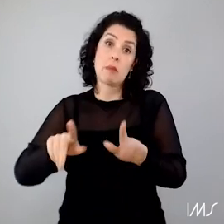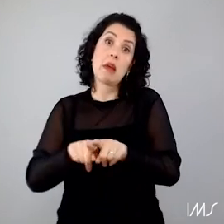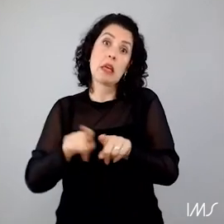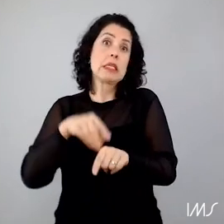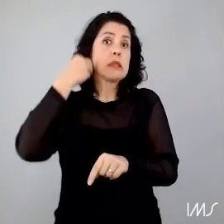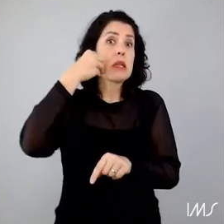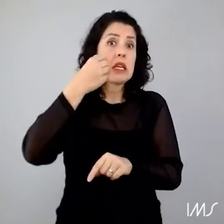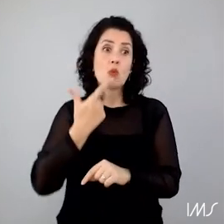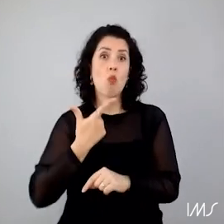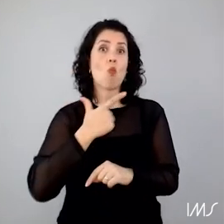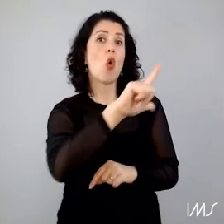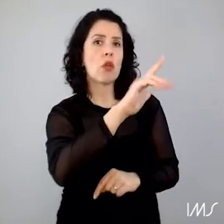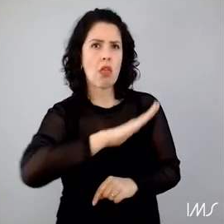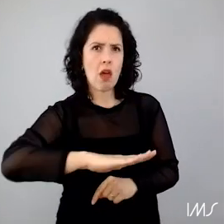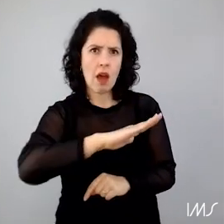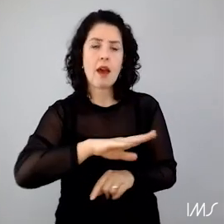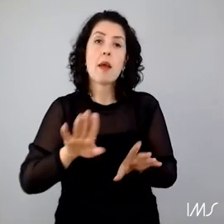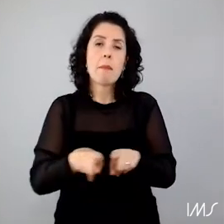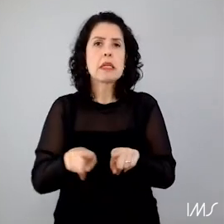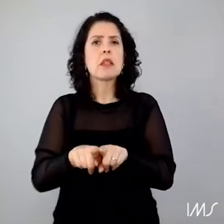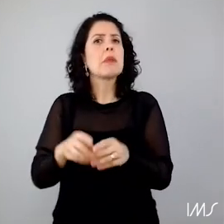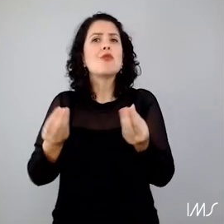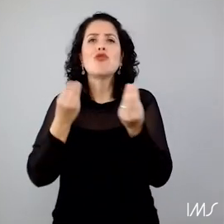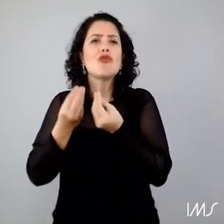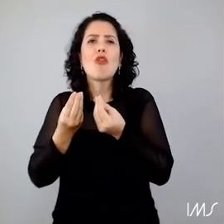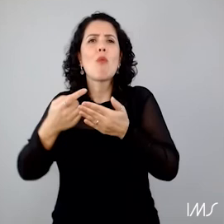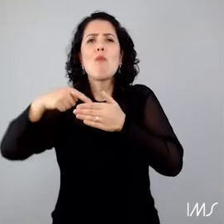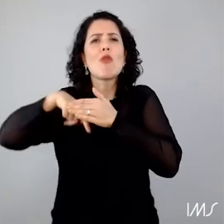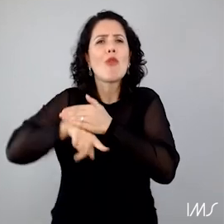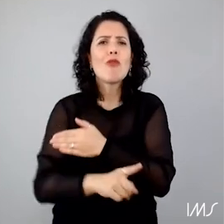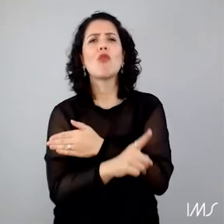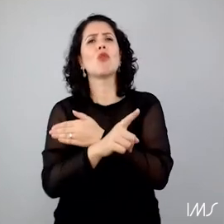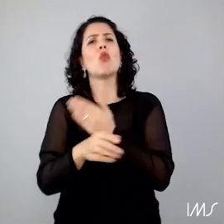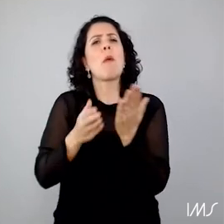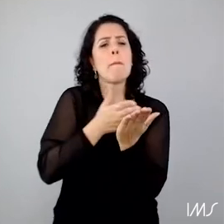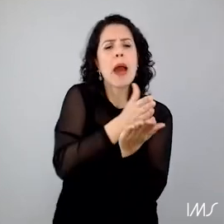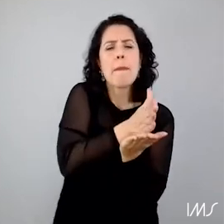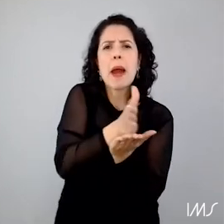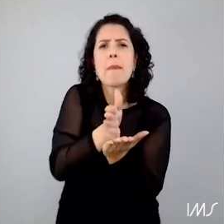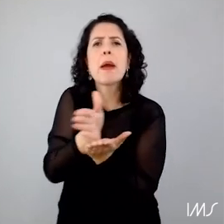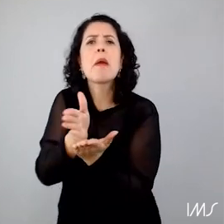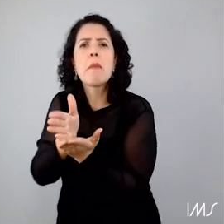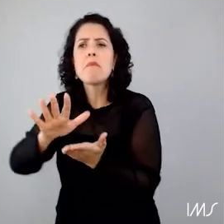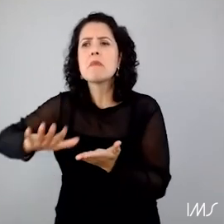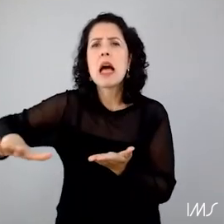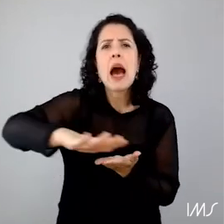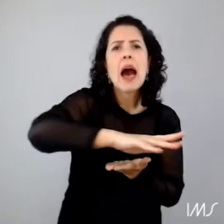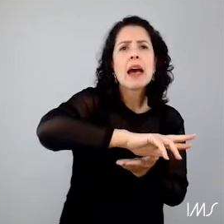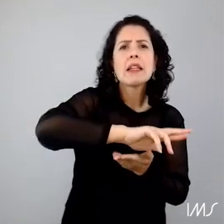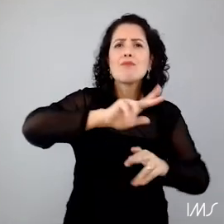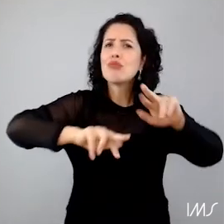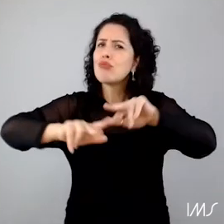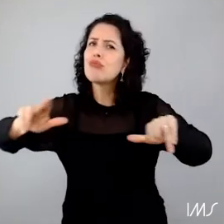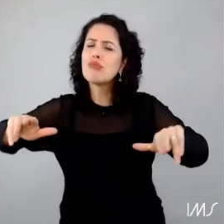nessas múltiplas dimensões, né, do campo da fotografia. Isso, para mim, é surpreendente, é um esforço pessoal muito grande. Eu acho